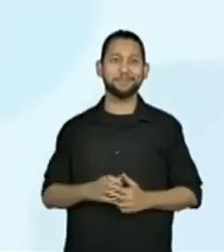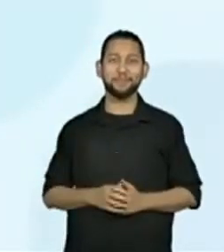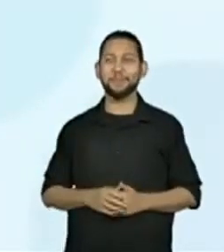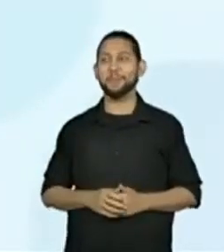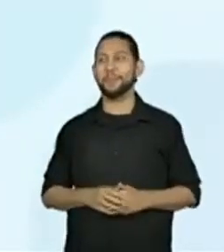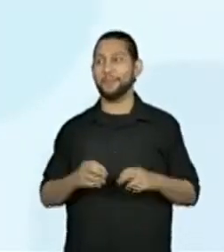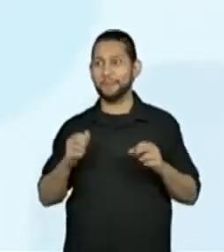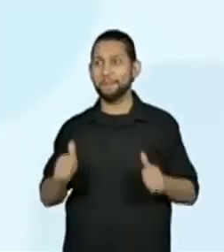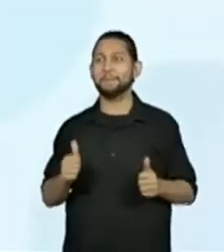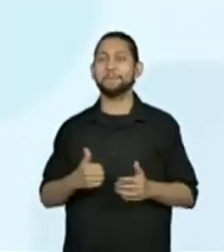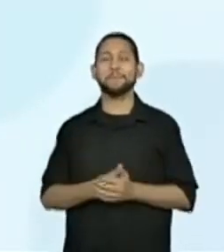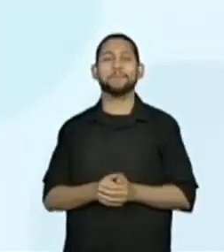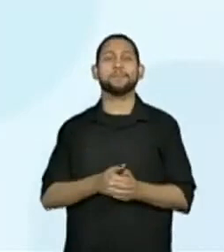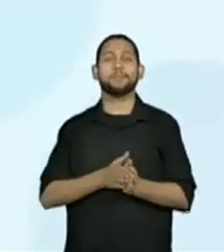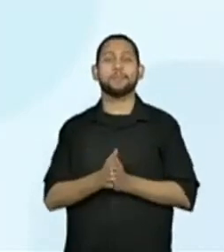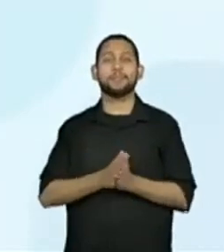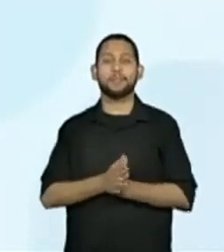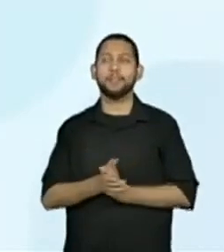coisa. Vai lá.